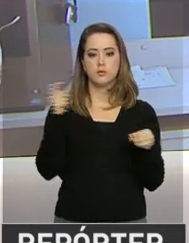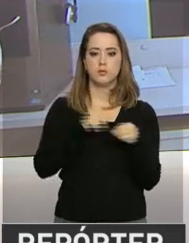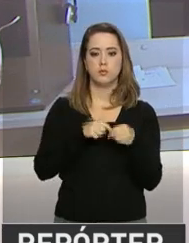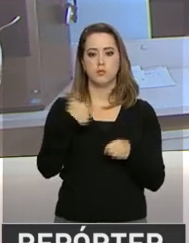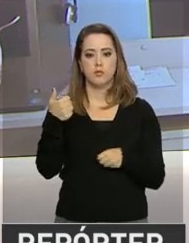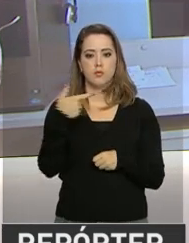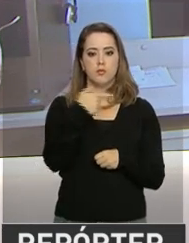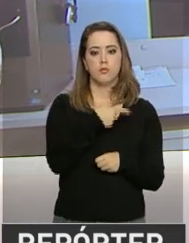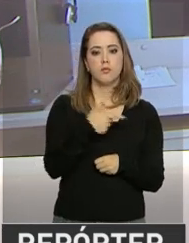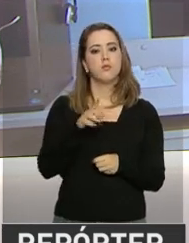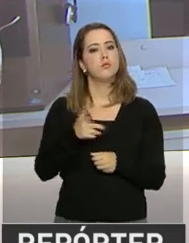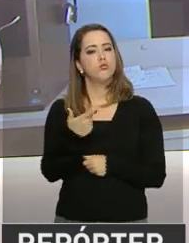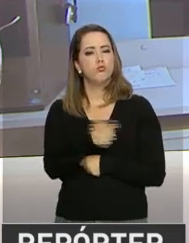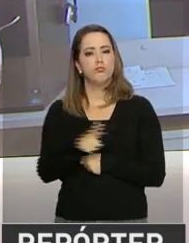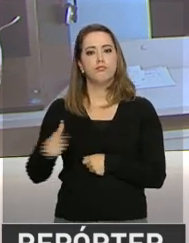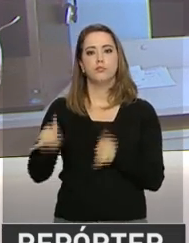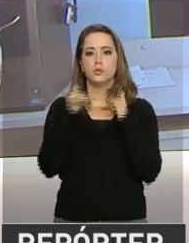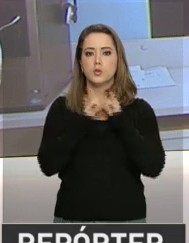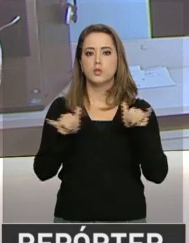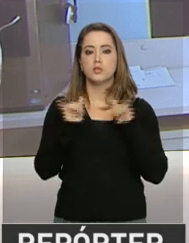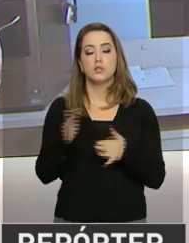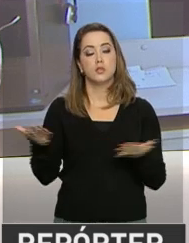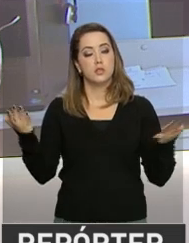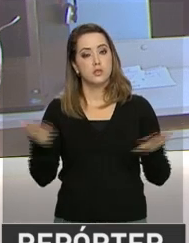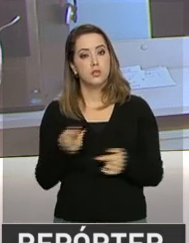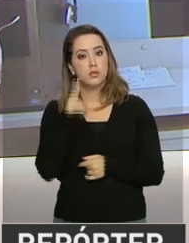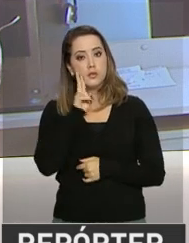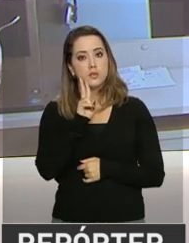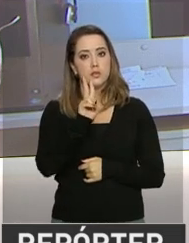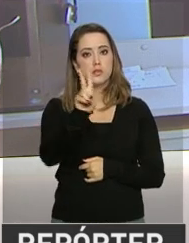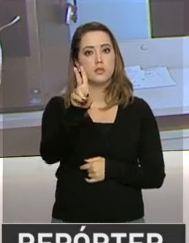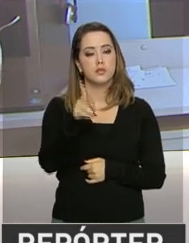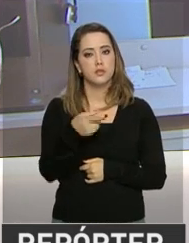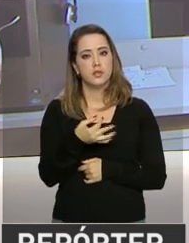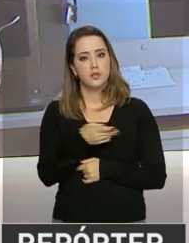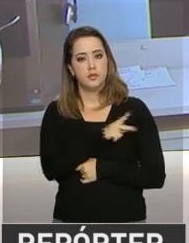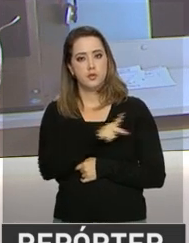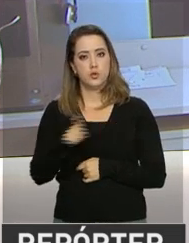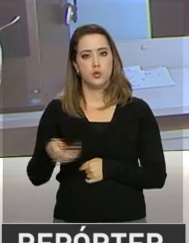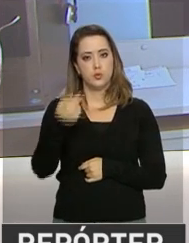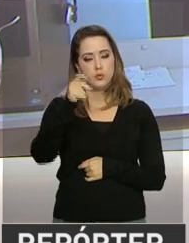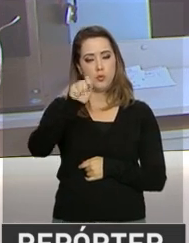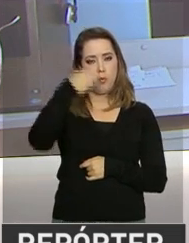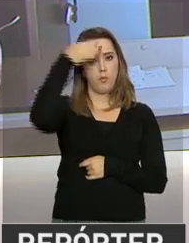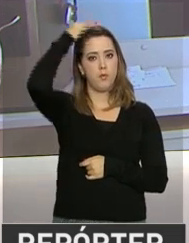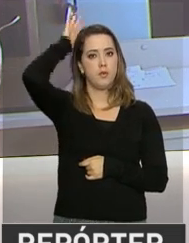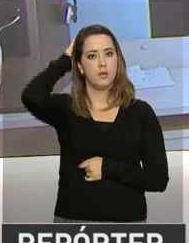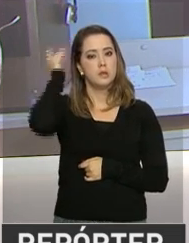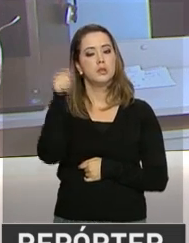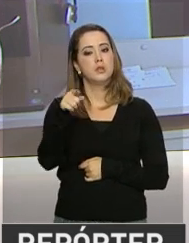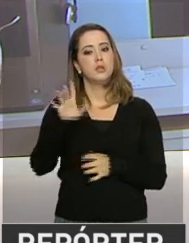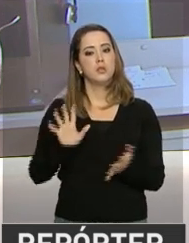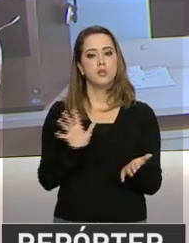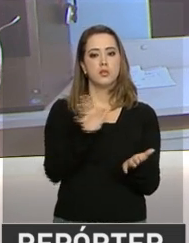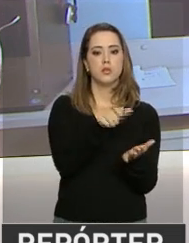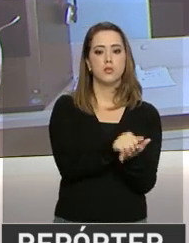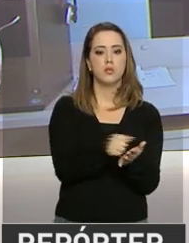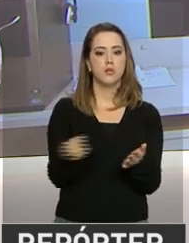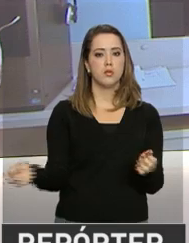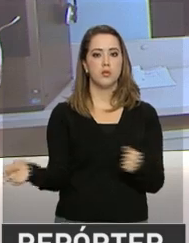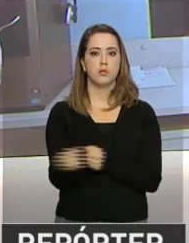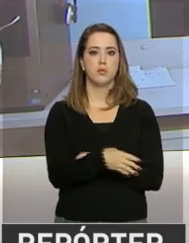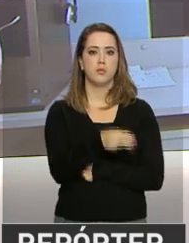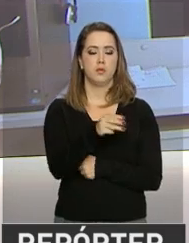meio-dia com outras informações veja agora como foi o discurso do presidente interino Michel Temer na cerimônia de posse dos novos